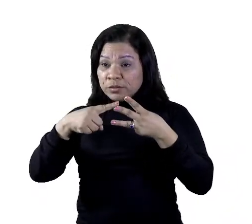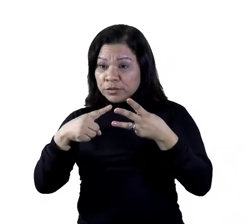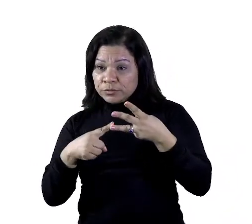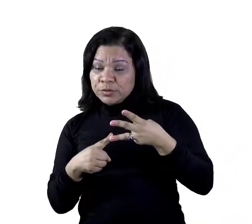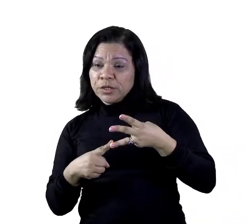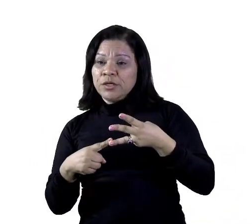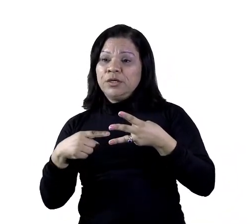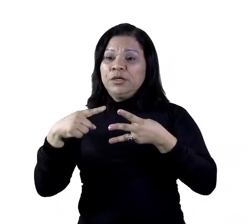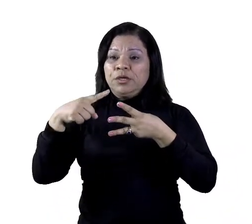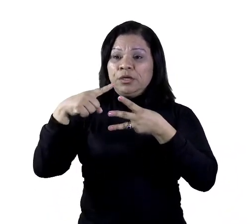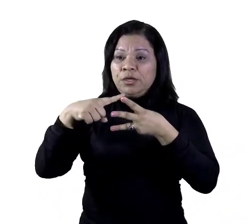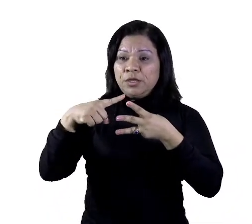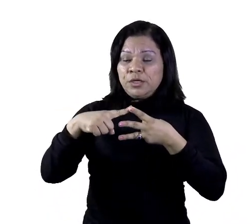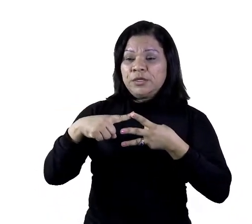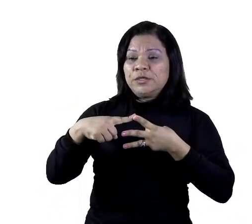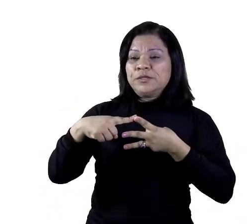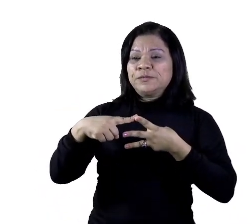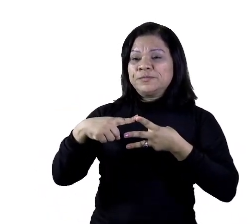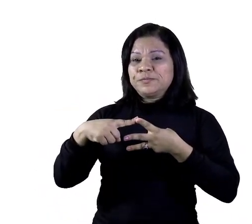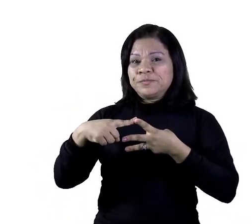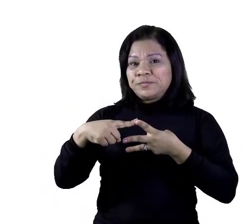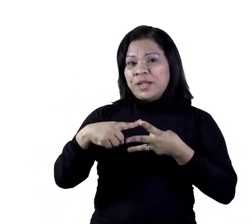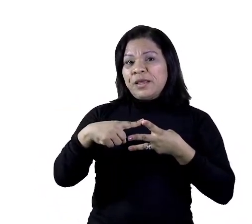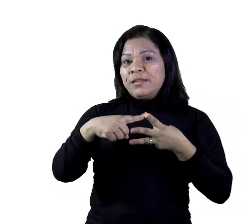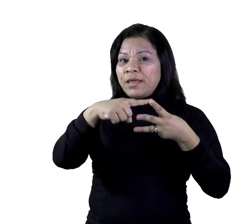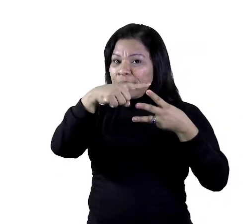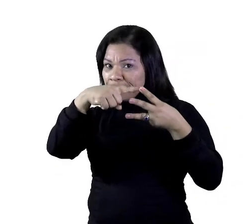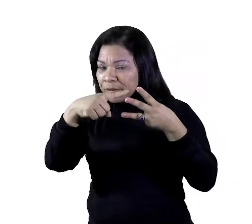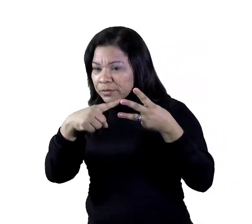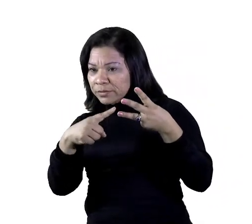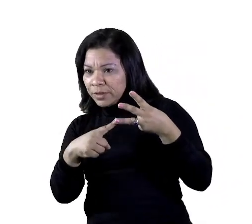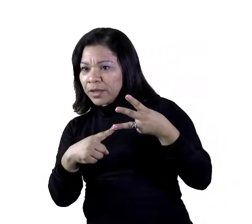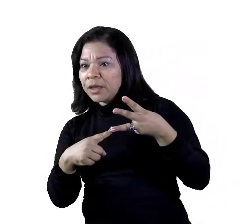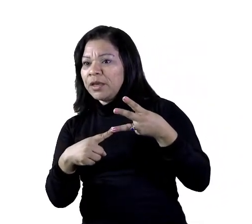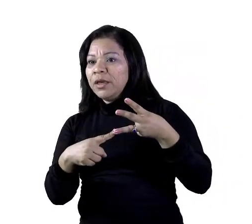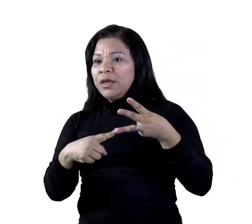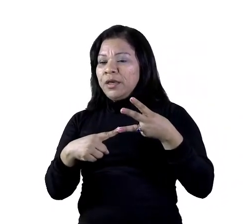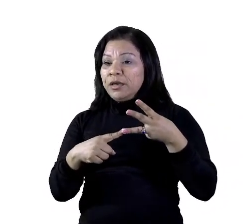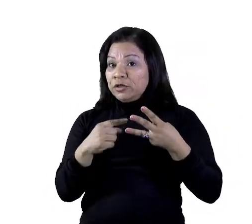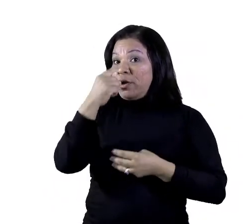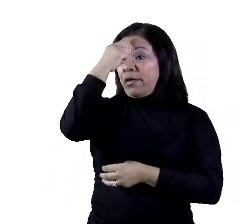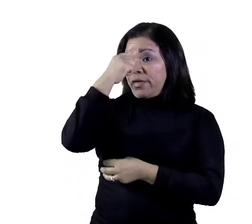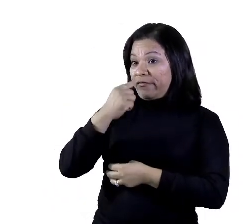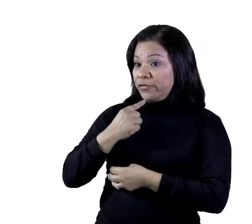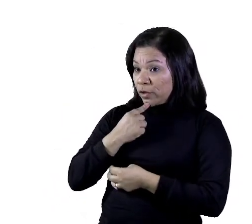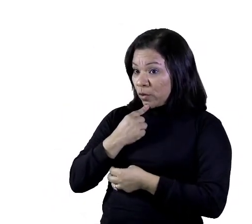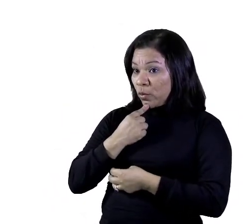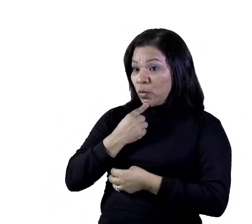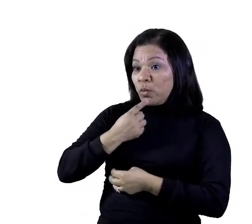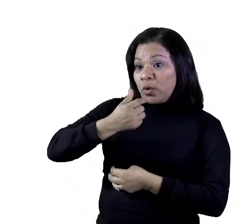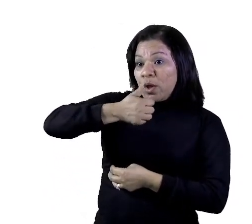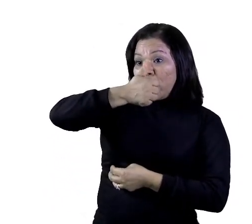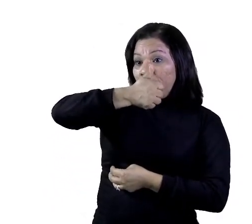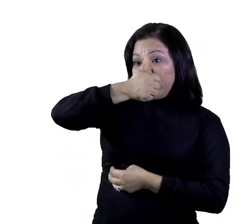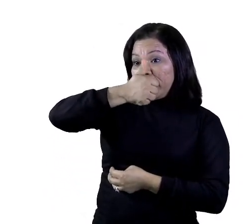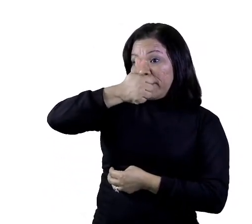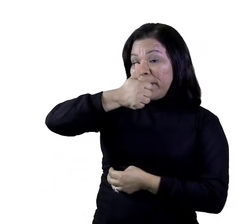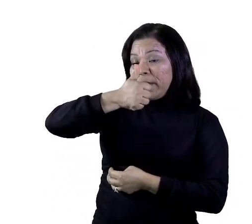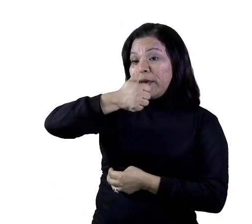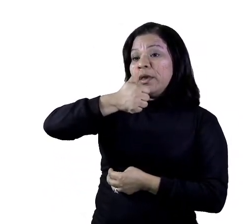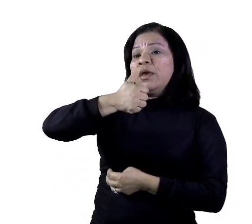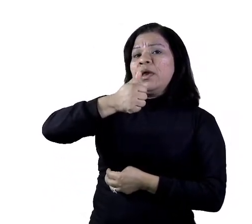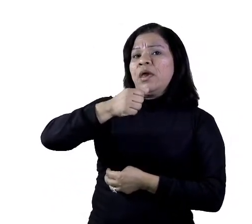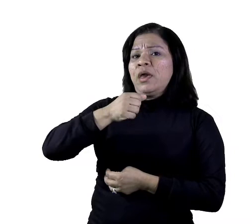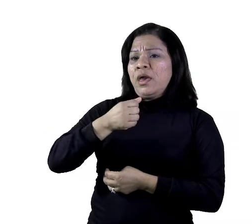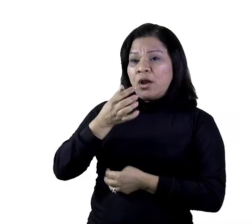esquelético, o estriado cardíaco e o liso. Nessa figura agora que mostra aí na televisão, vocês podem